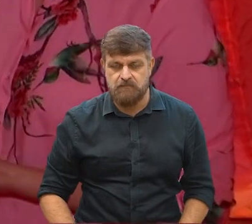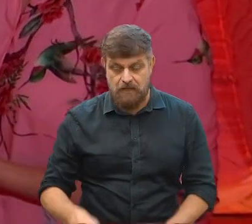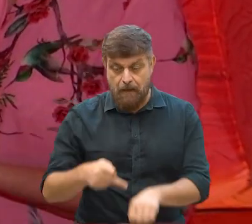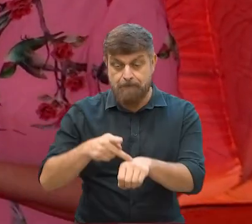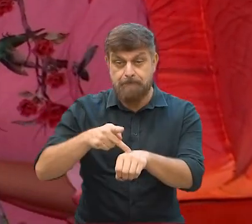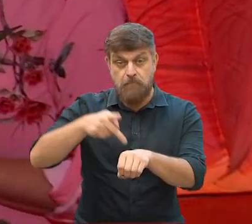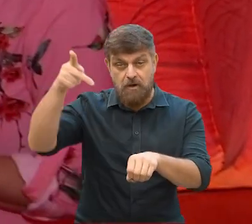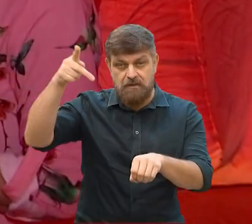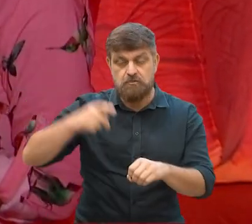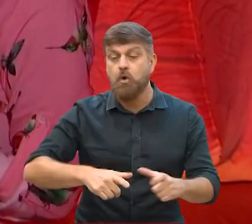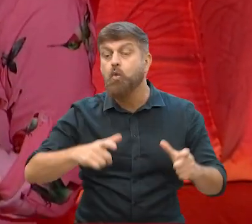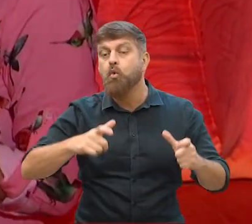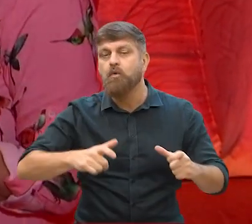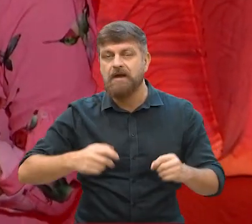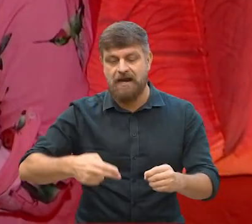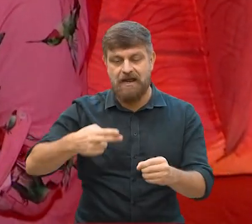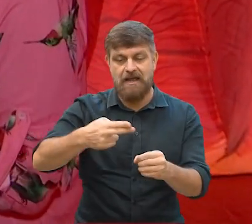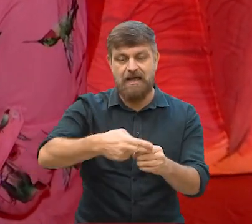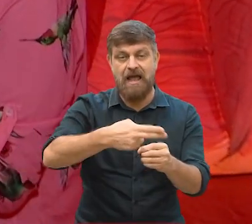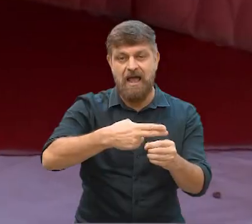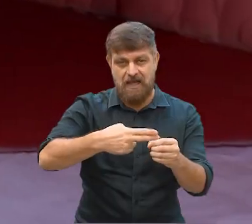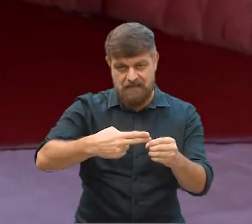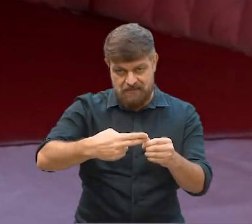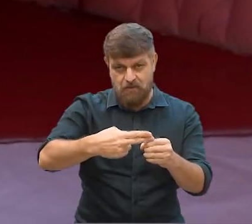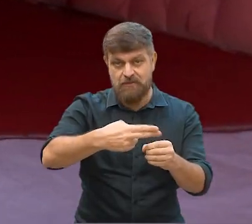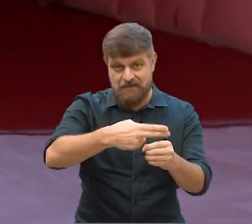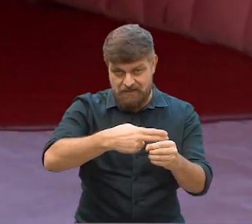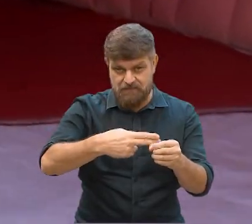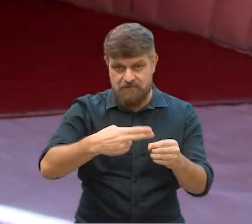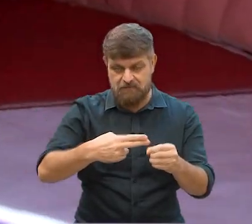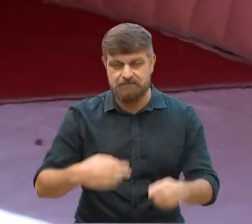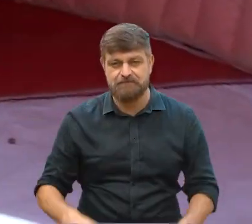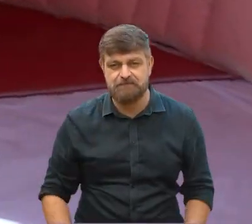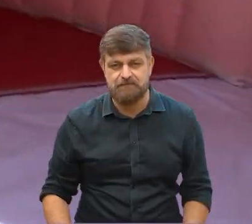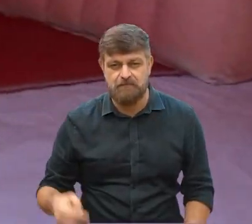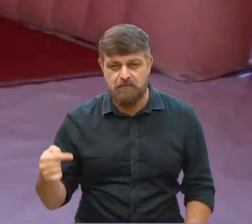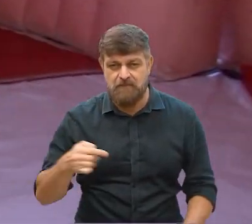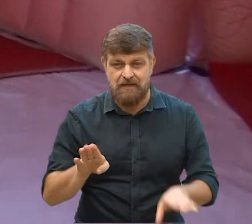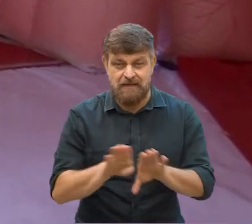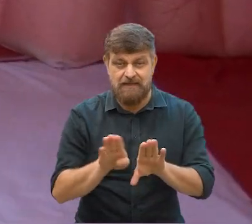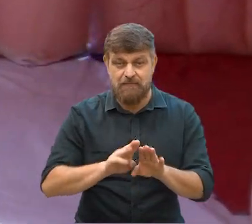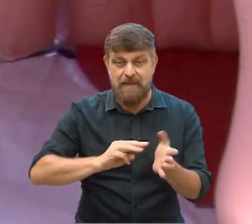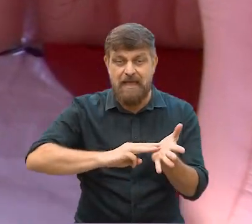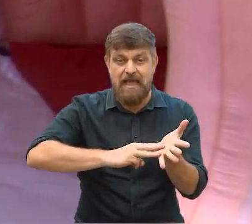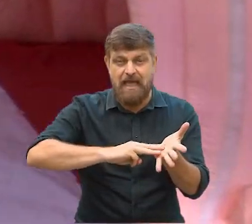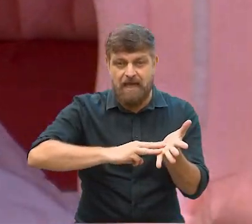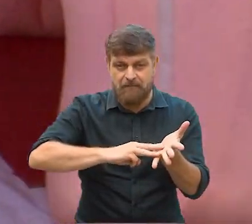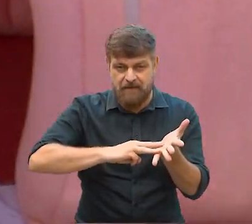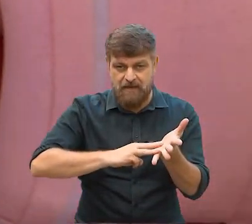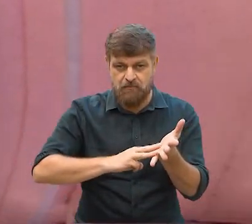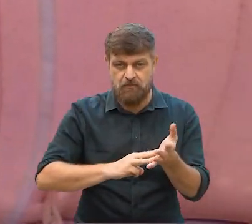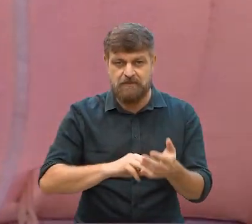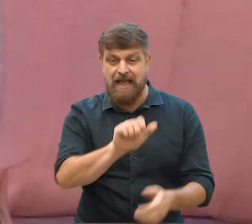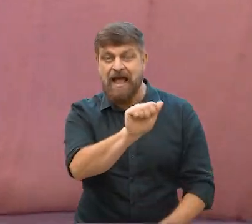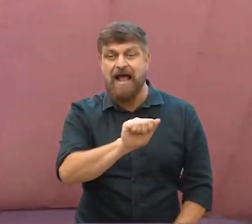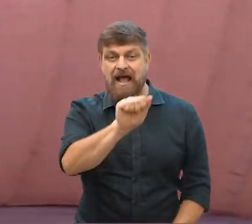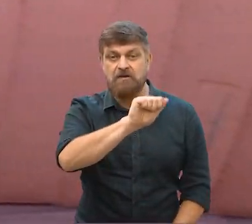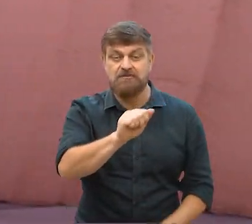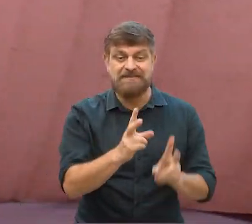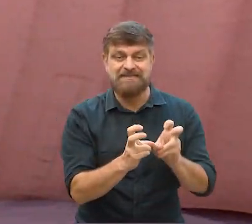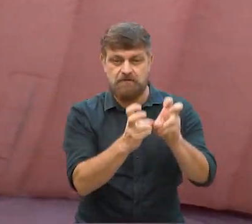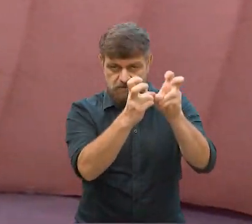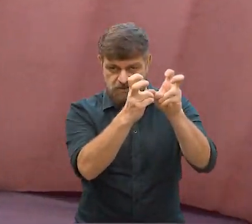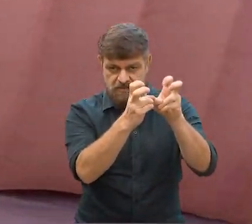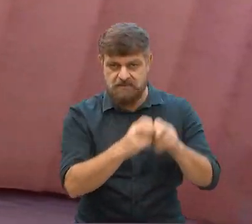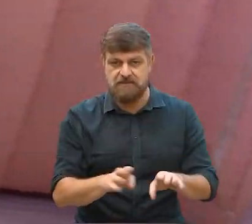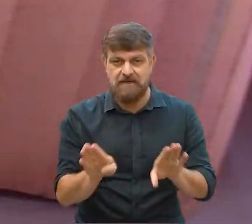de pós-graduação na Faculdade de Ciências Médicas da Unicamp e também membro titular da Sociedade Brasileira de